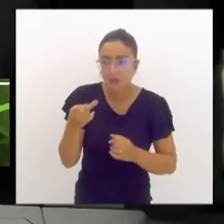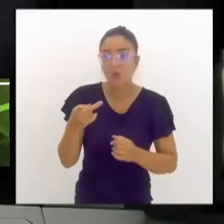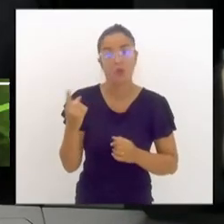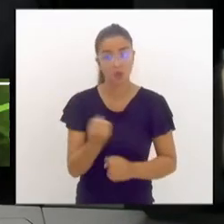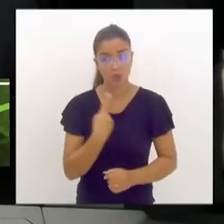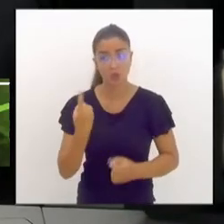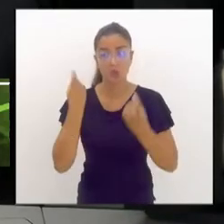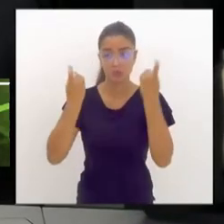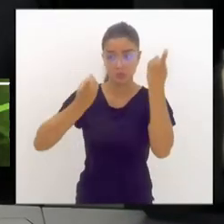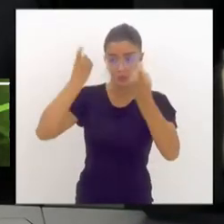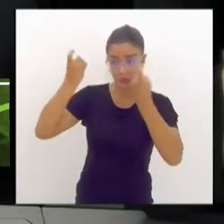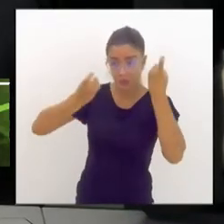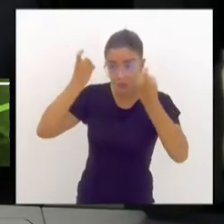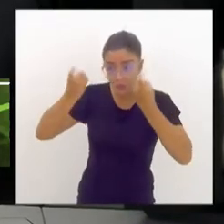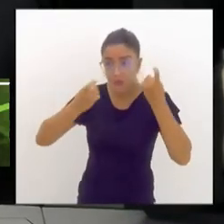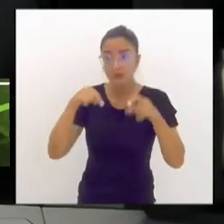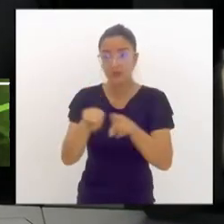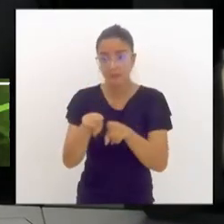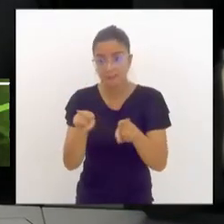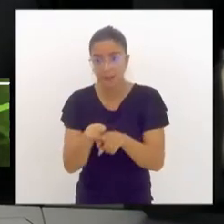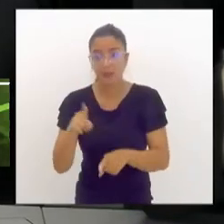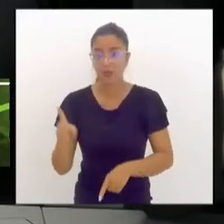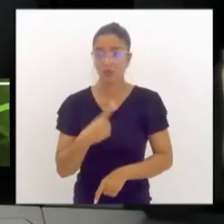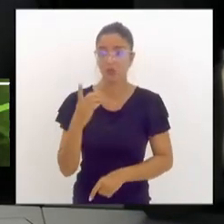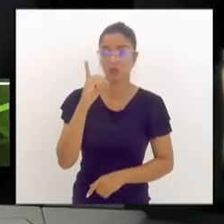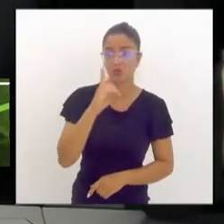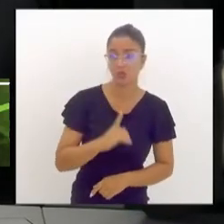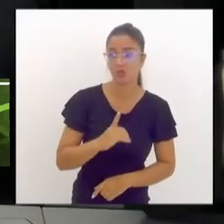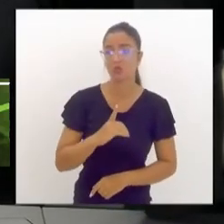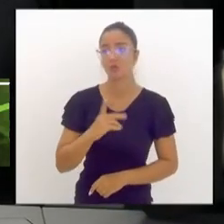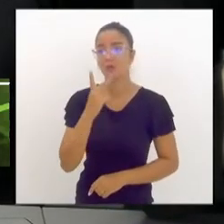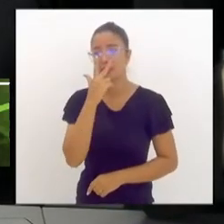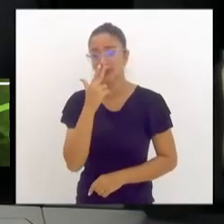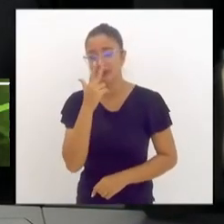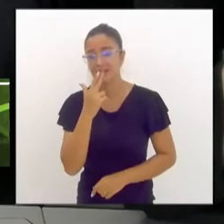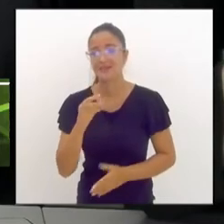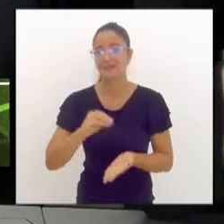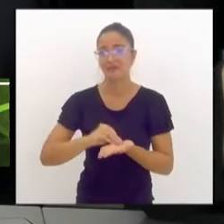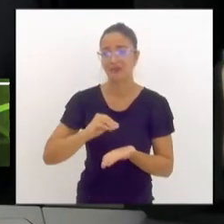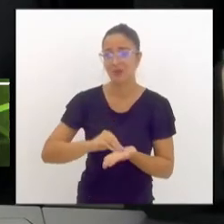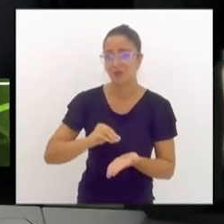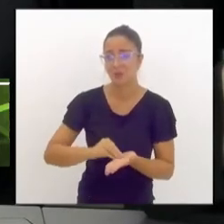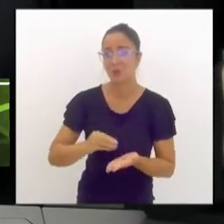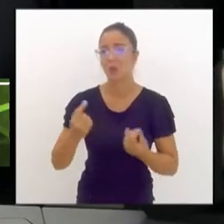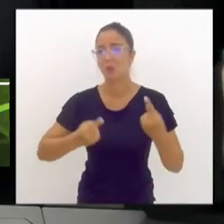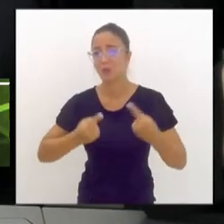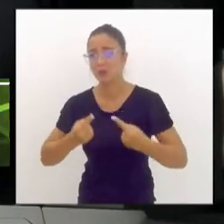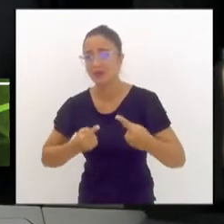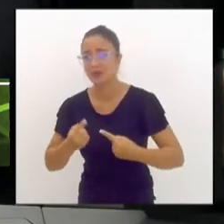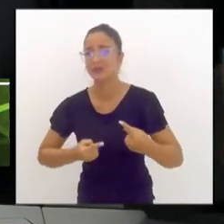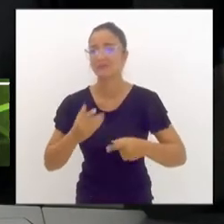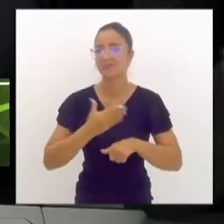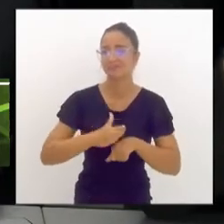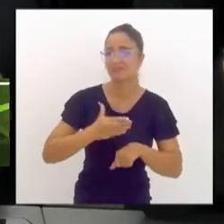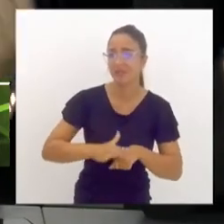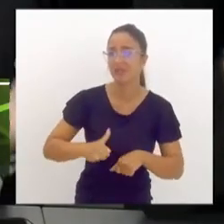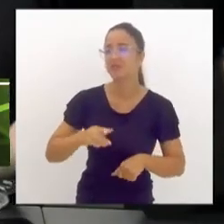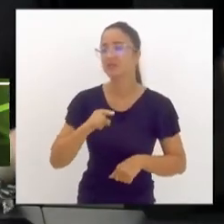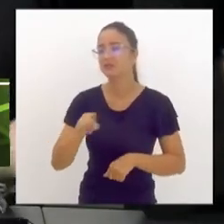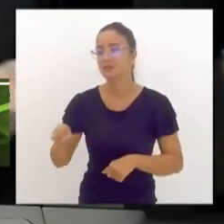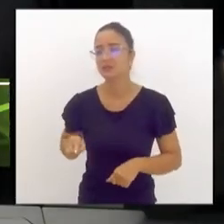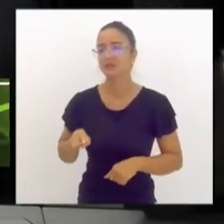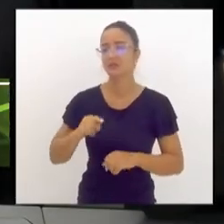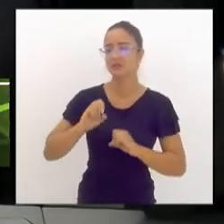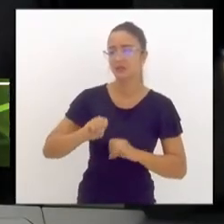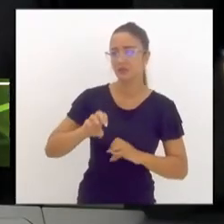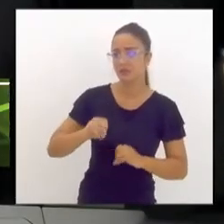a gente enquanto diretor de escola. A gente tem um esvaziamento muito grande de políticas, né, na prática, no chão da escola, nesse sentido. Se a gente pensar em